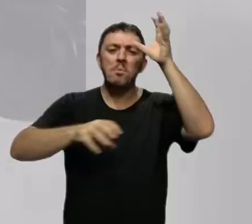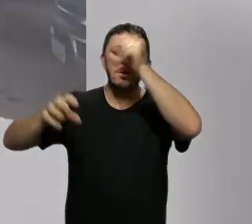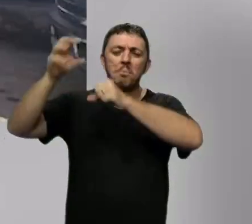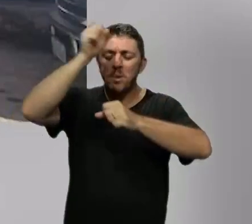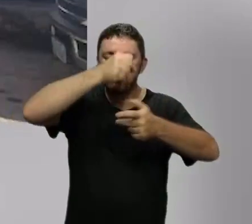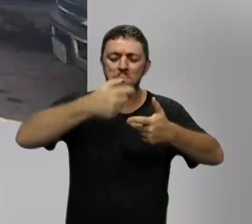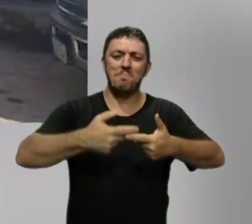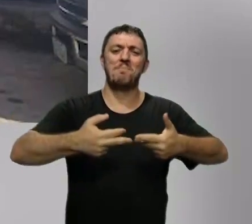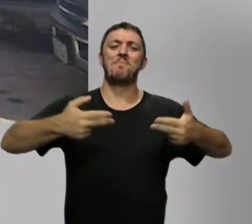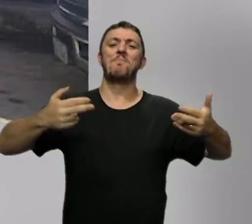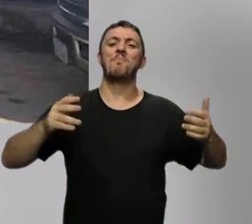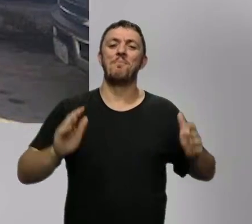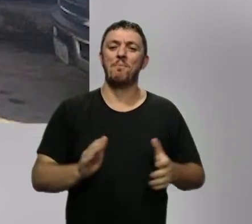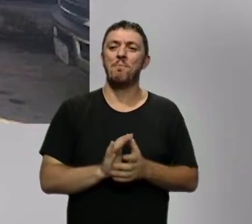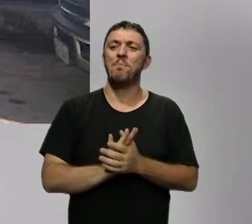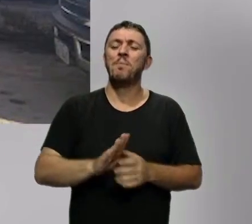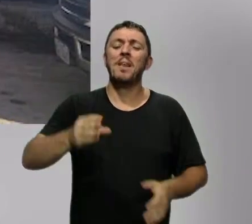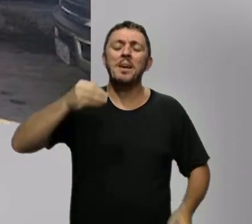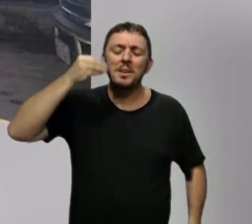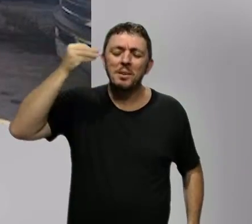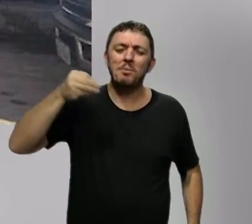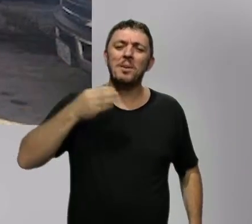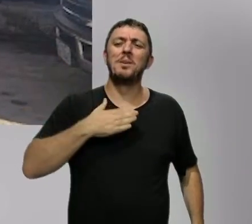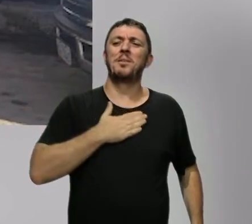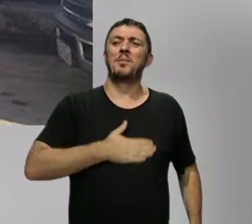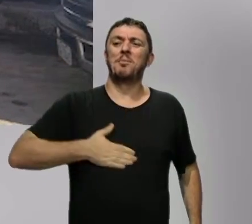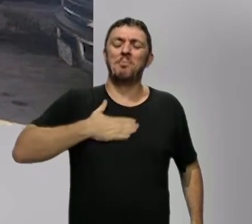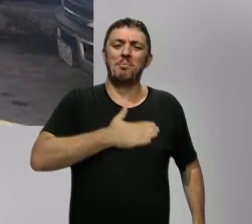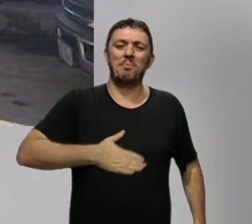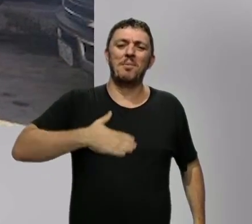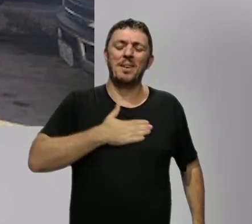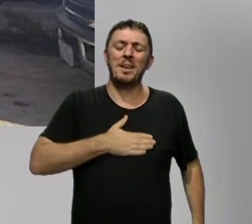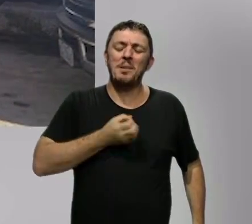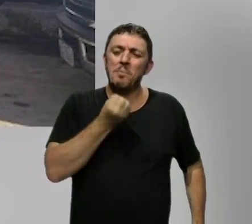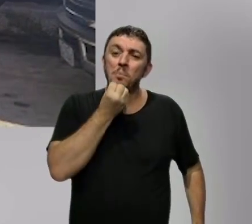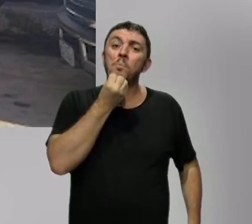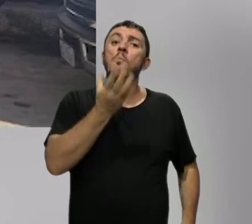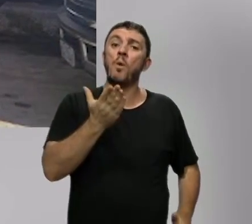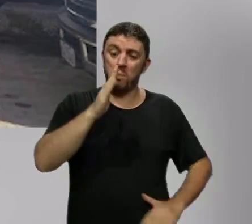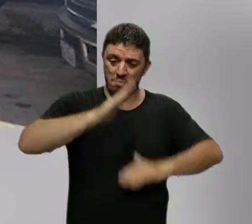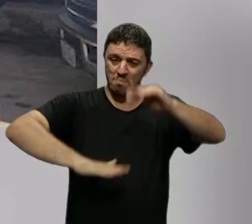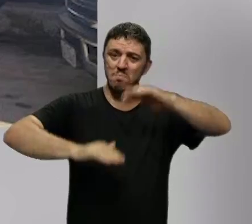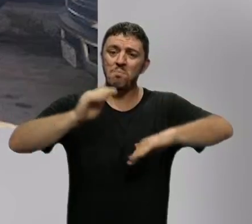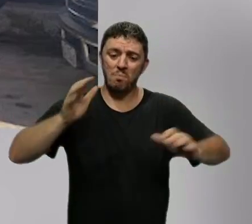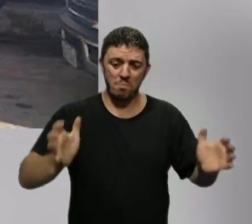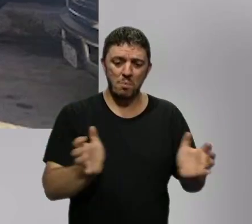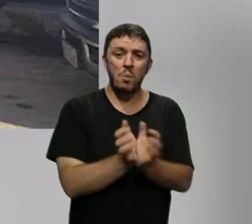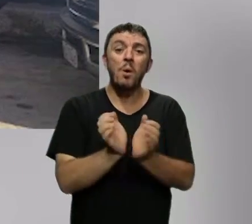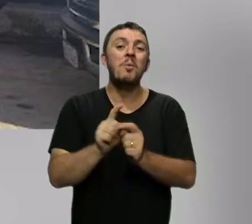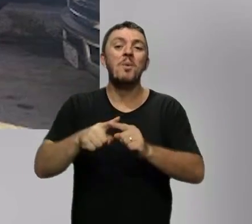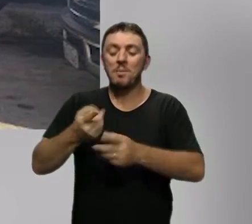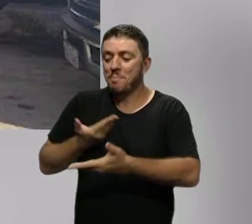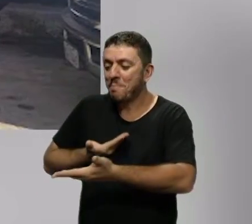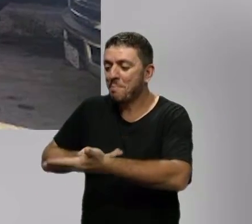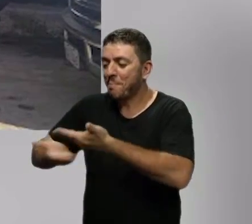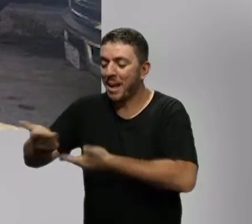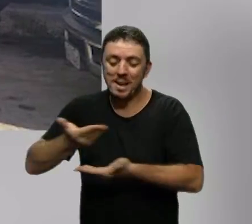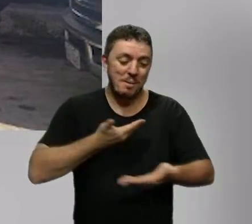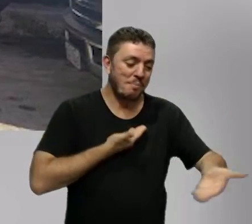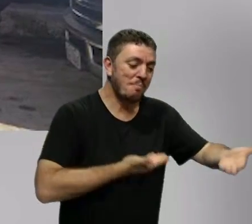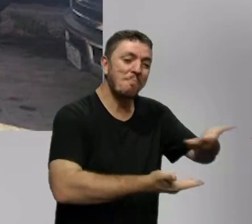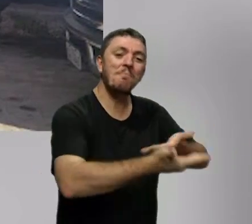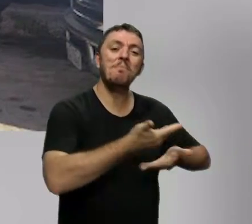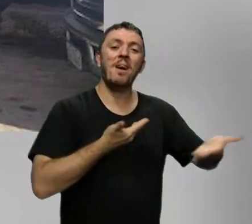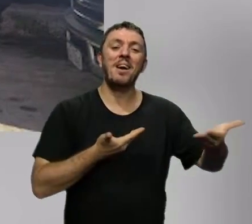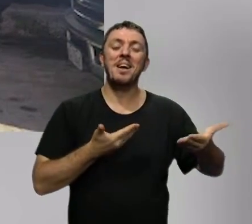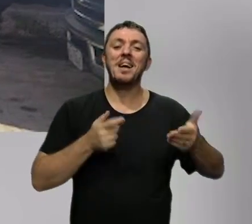A experiência foi muito prazerosa e foi muito boa a prática em grupo, pois a troca com os parceiros nos ajuda a enxergar de